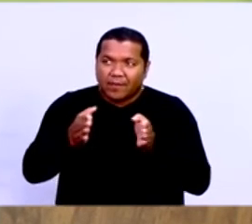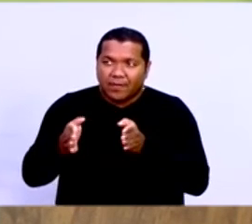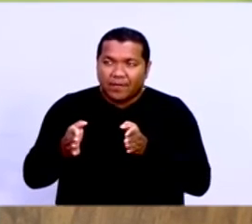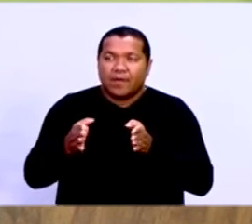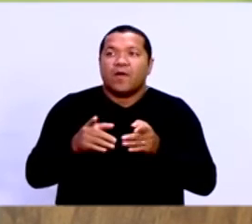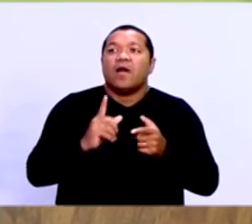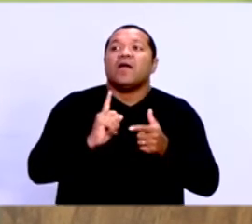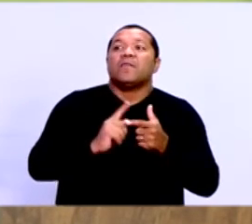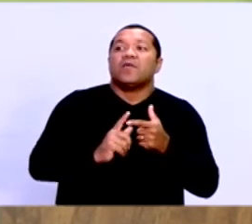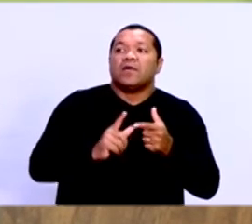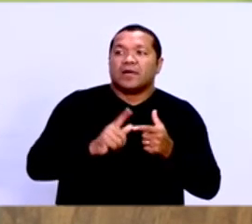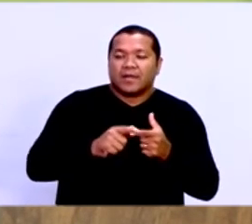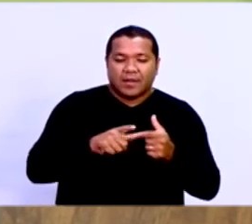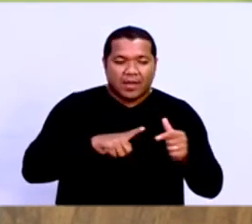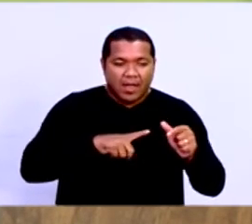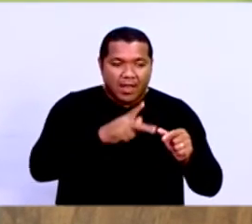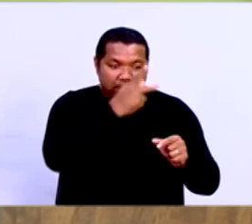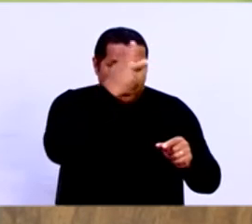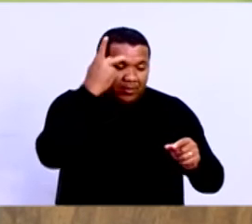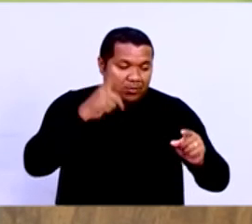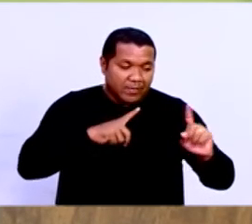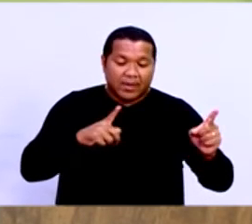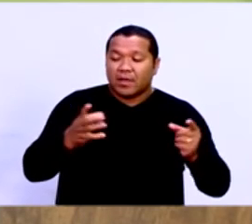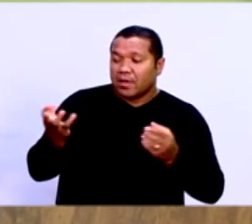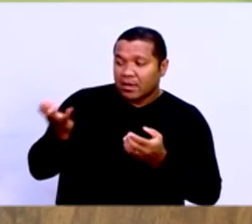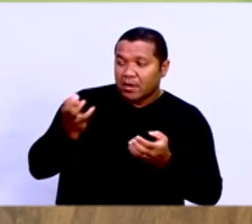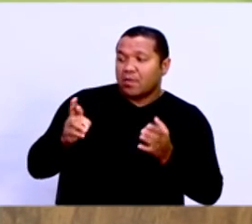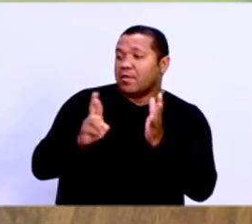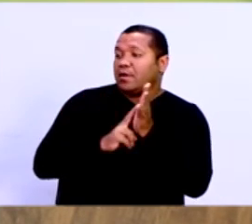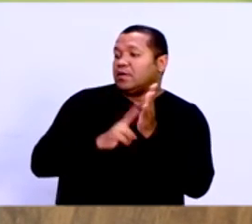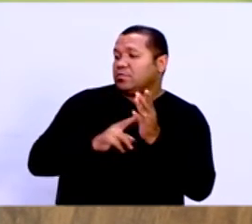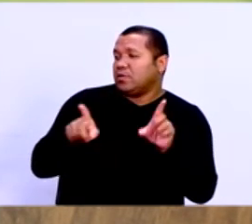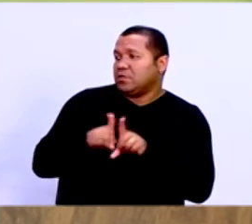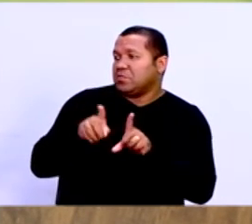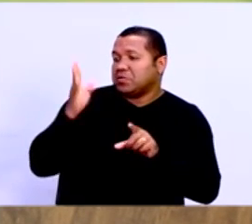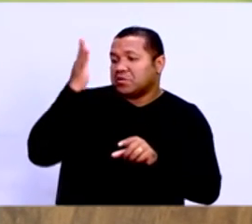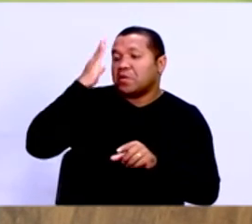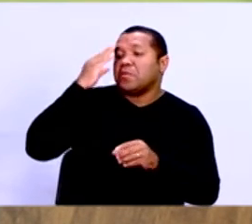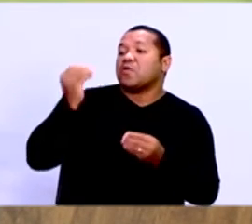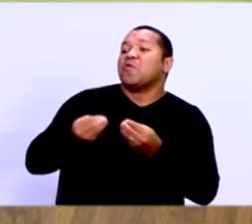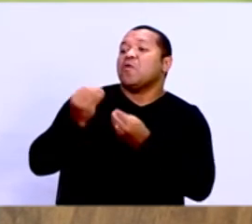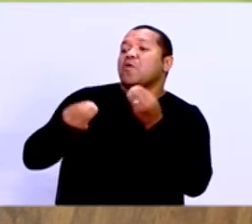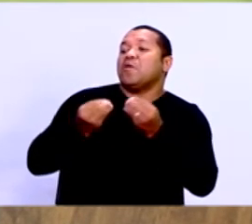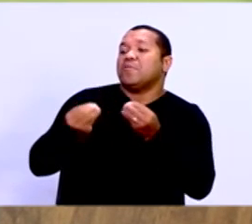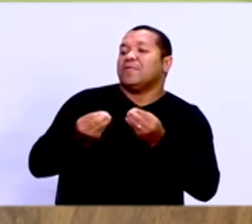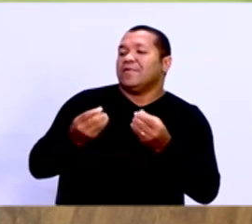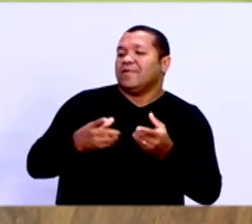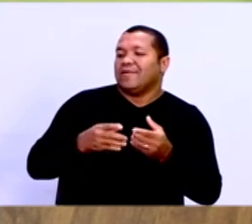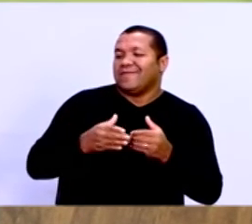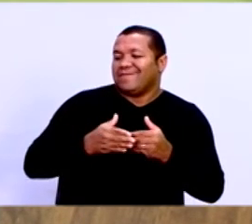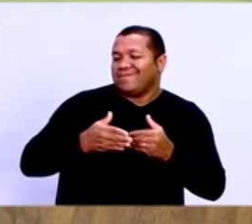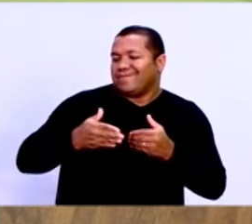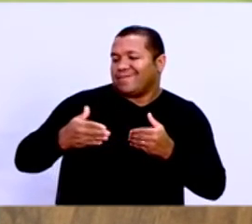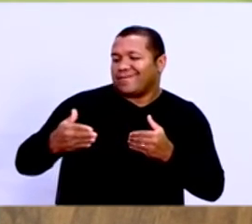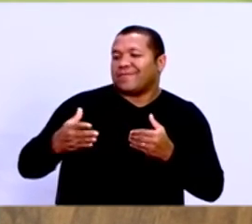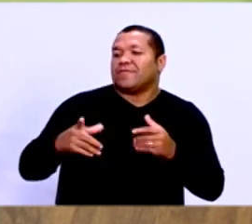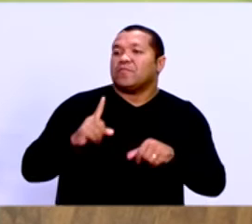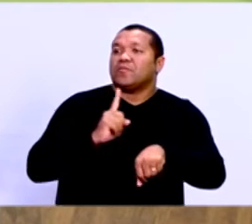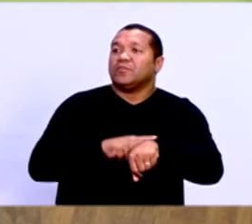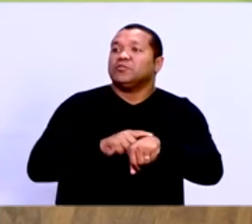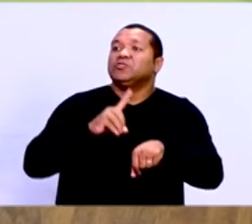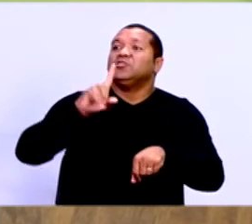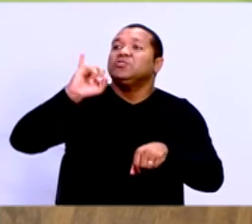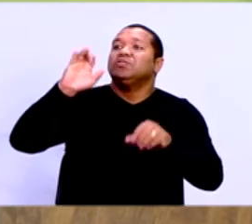porque o seu cliente ele vai querer um ele vai querer uma data um prazo um prazo